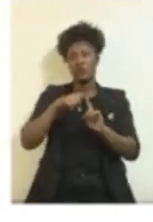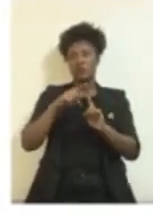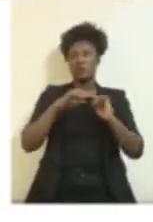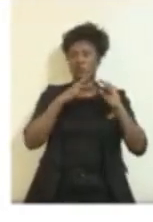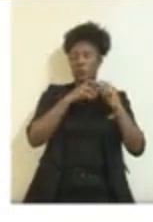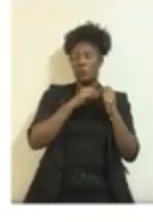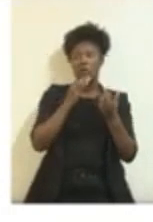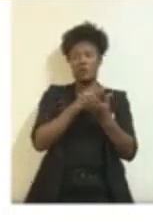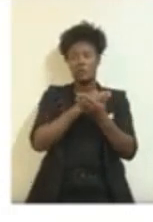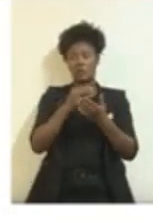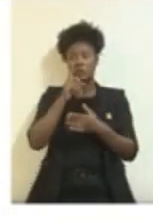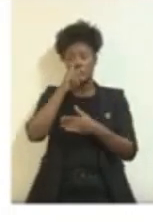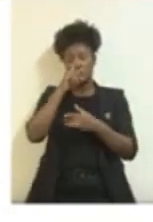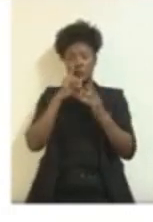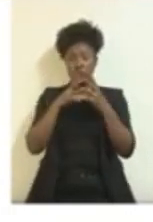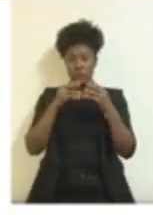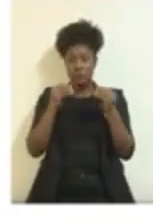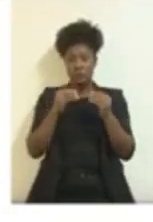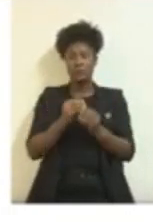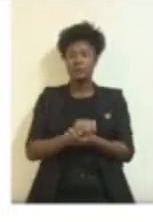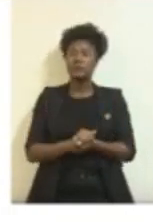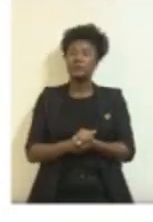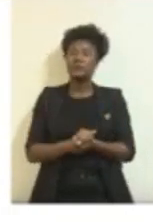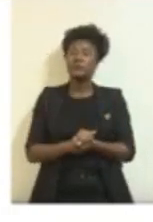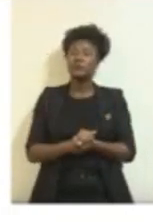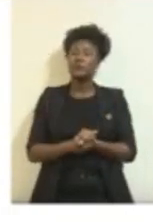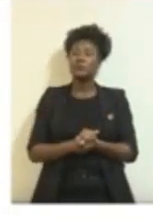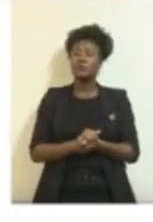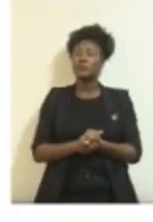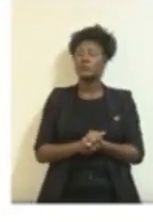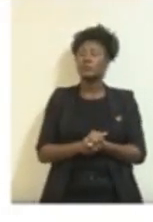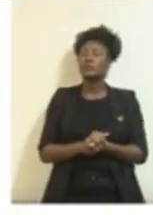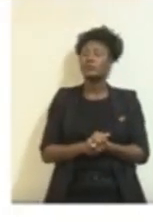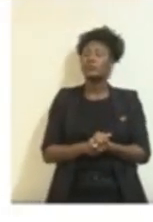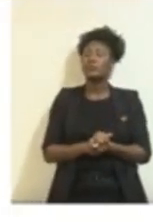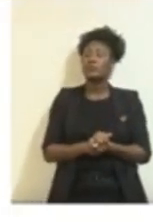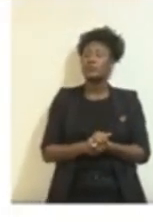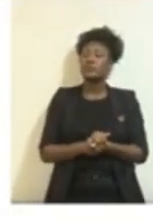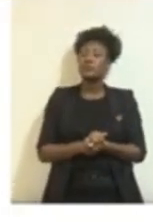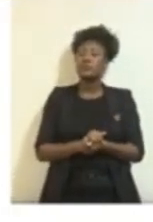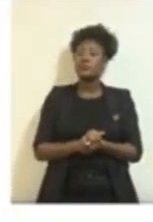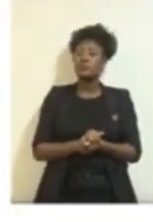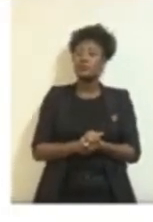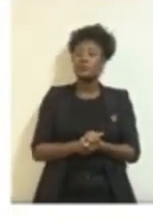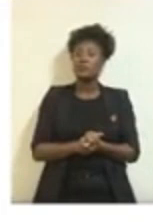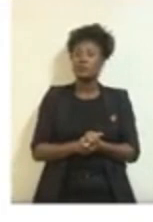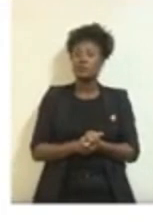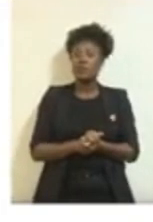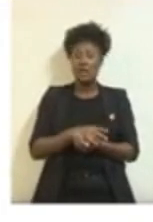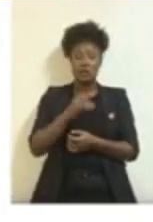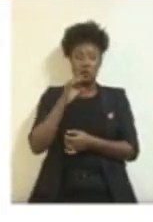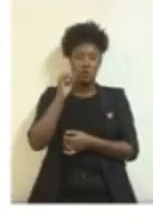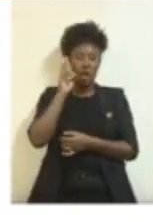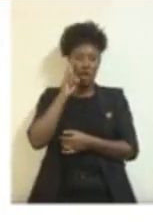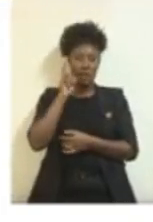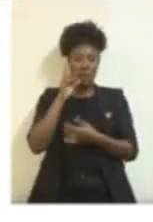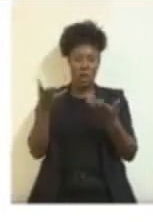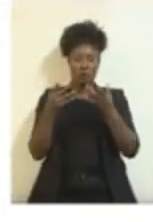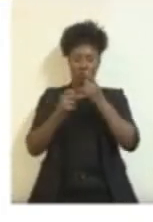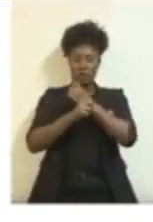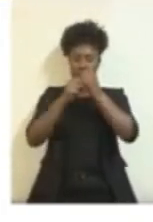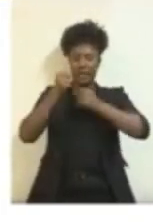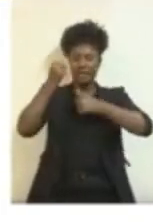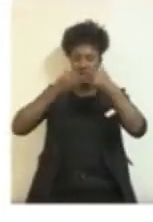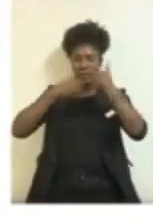ameaçadas. Falando da biodiversidade, então, a gente tem que... Eu só lembro que o Hasenack já falou de manhã, né? O